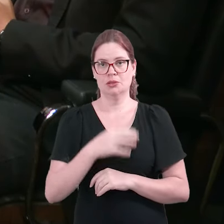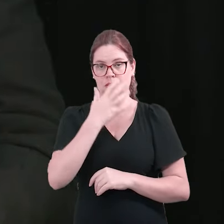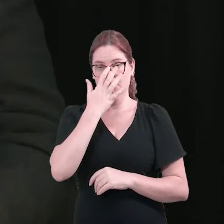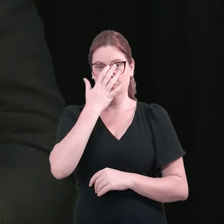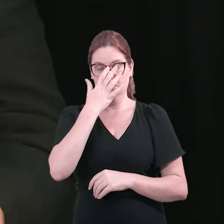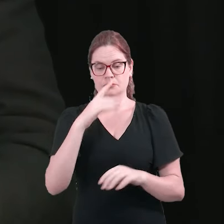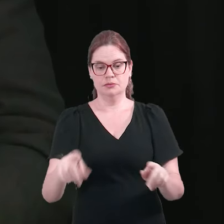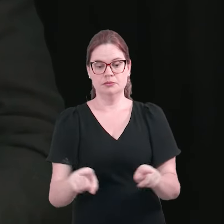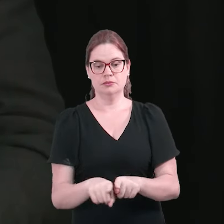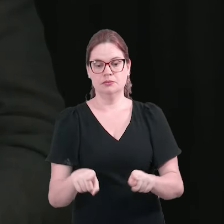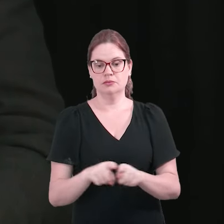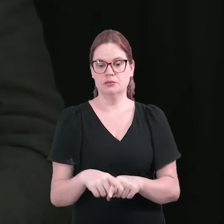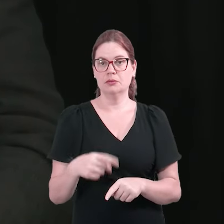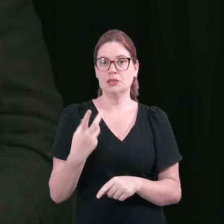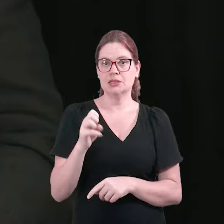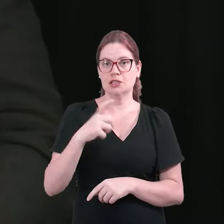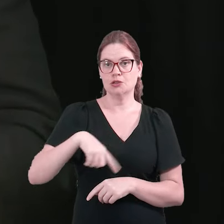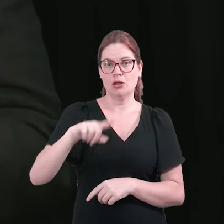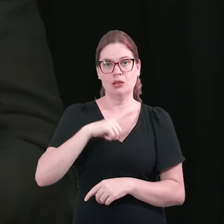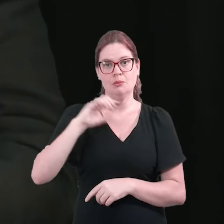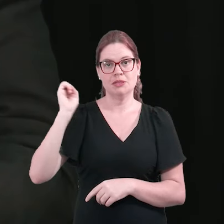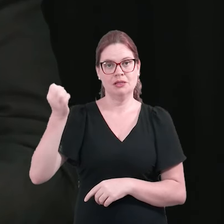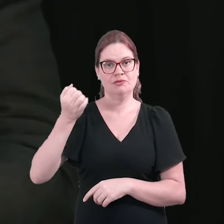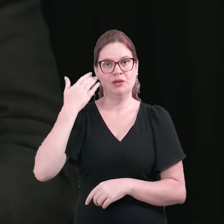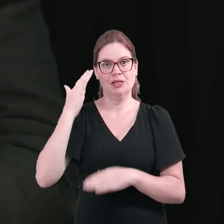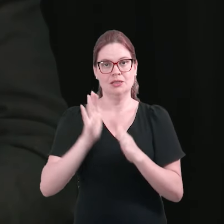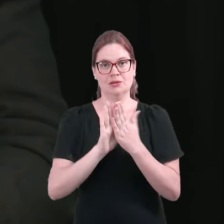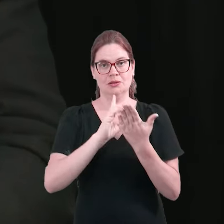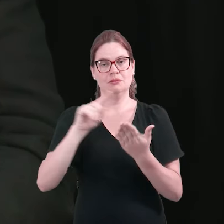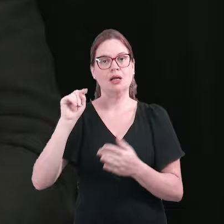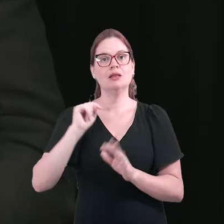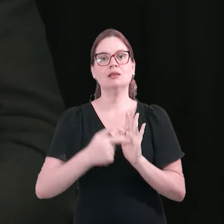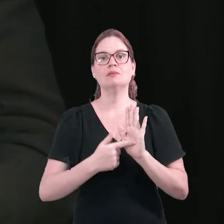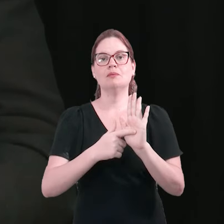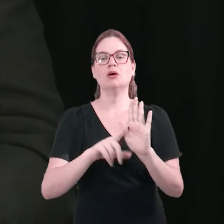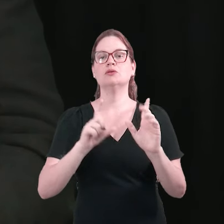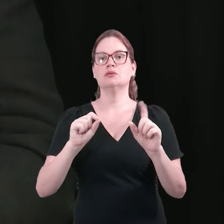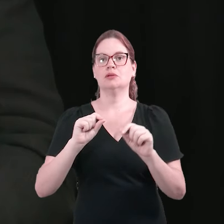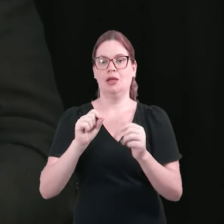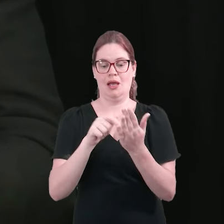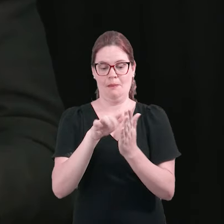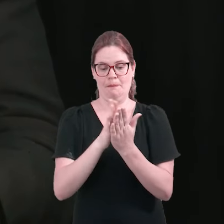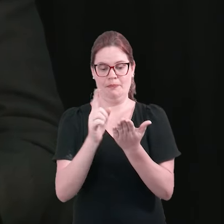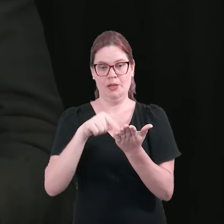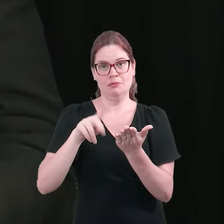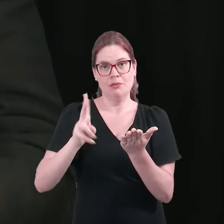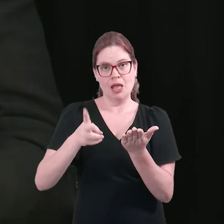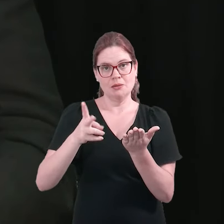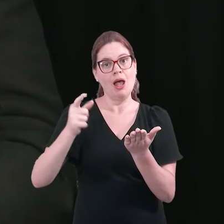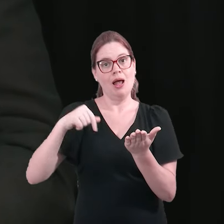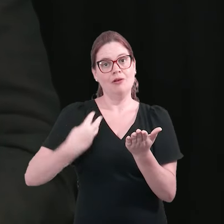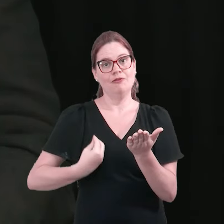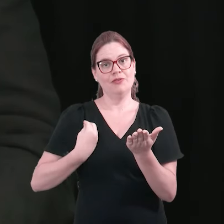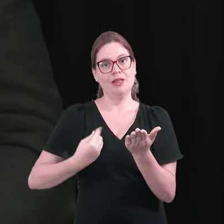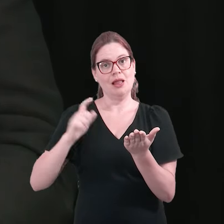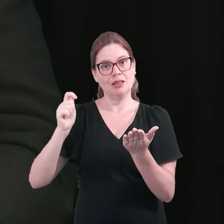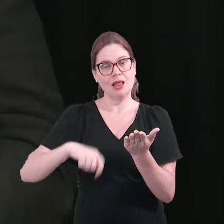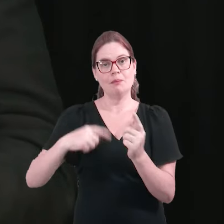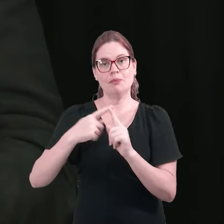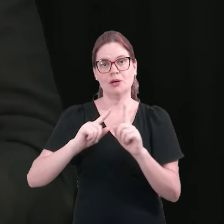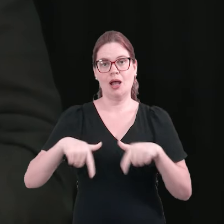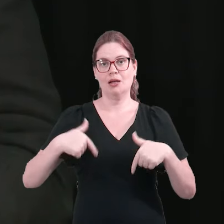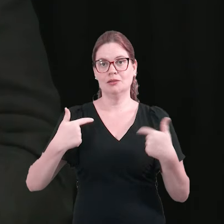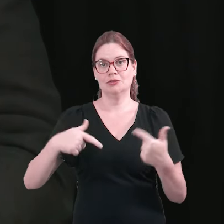manuscritos. E muito mais, né? Quando você tem a revelação na palavra, Deus mostra para você que essa palavra que foi preservada, ela é viva. E